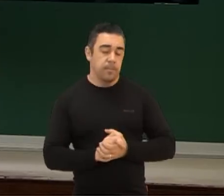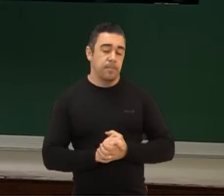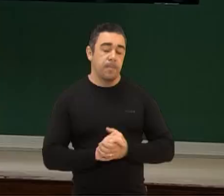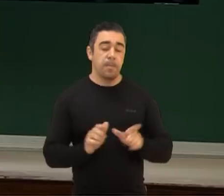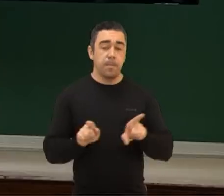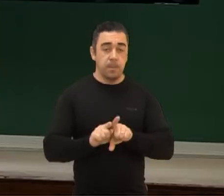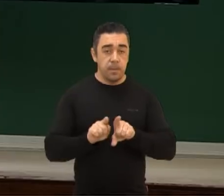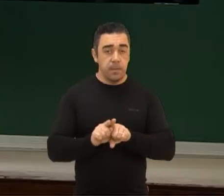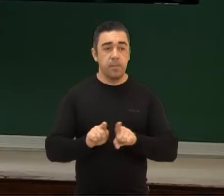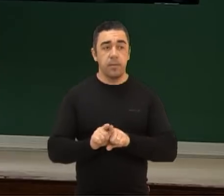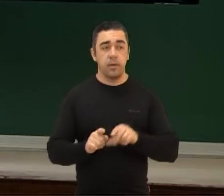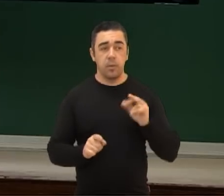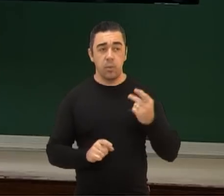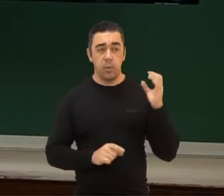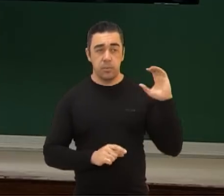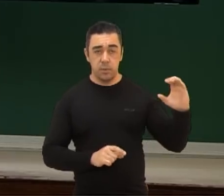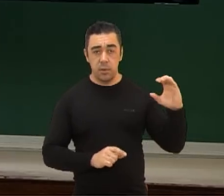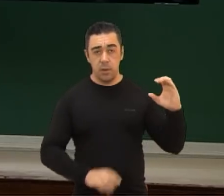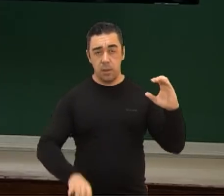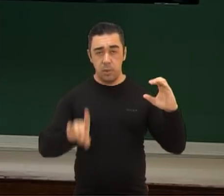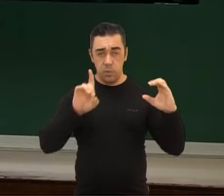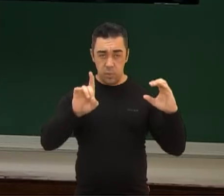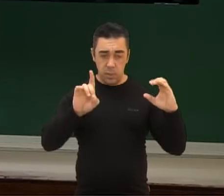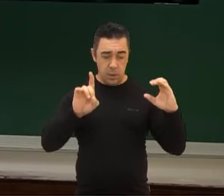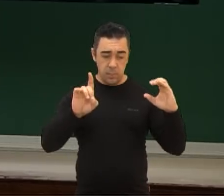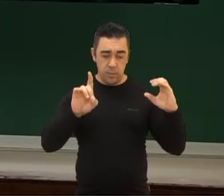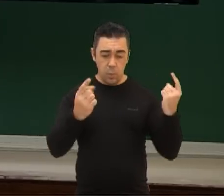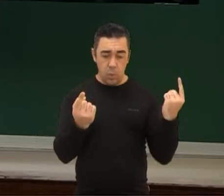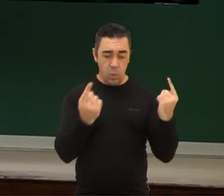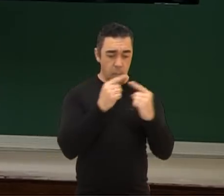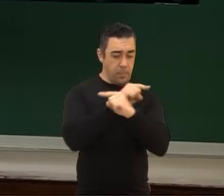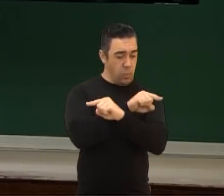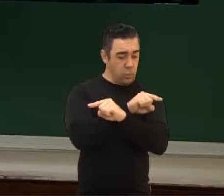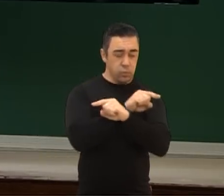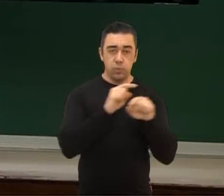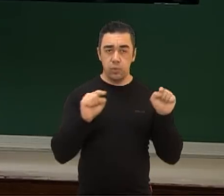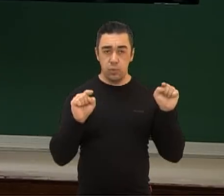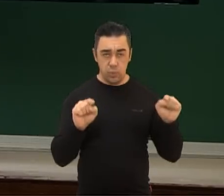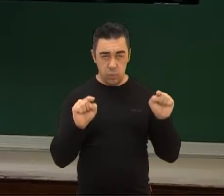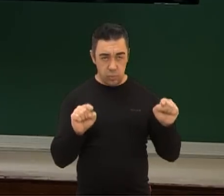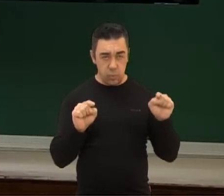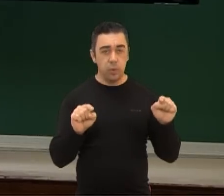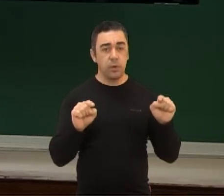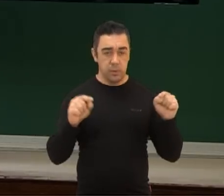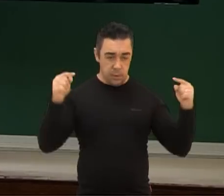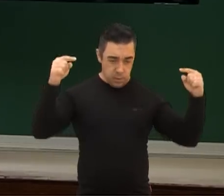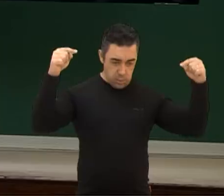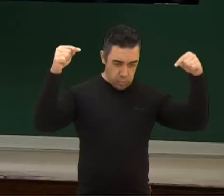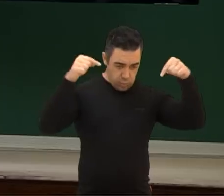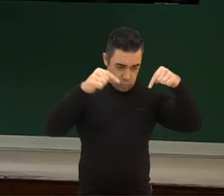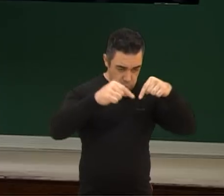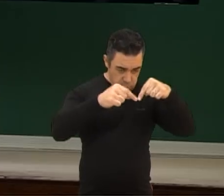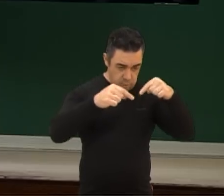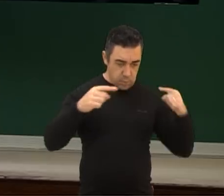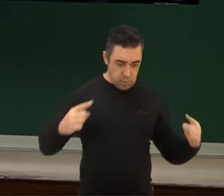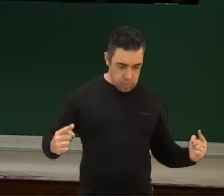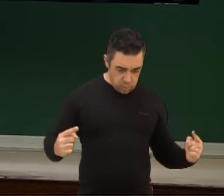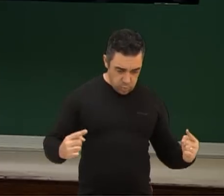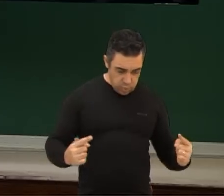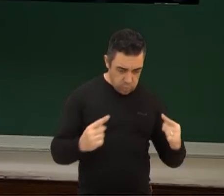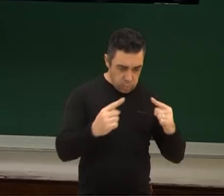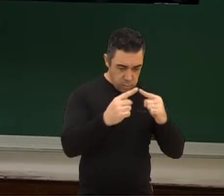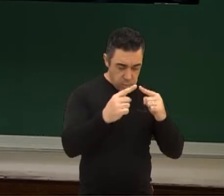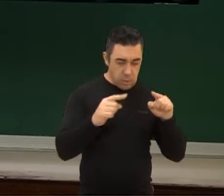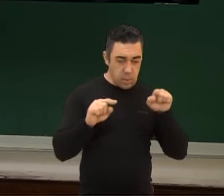acontece aqui com o ângulo C e o ângulo D. Temos o vértice e cada um está de